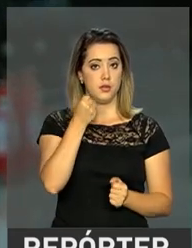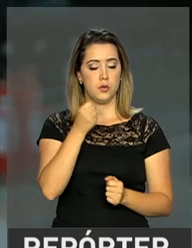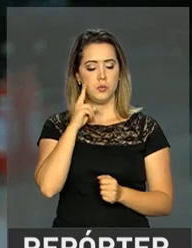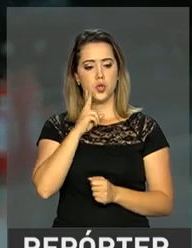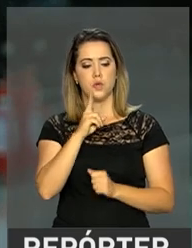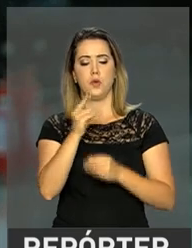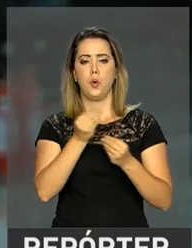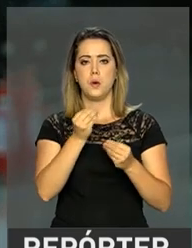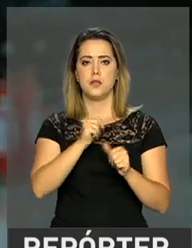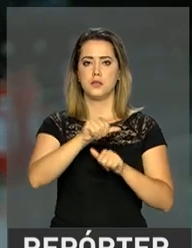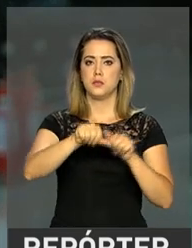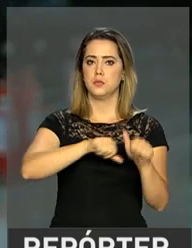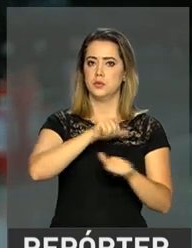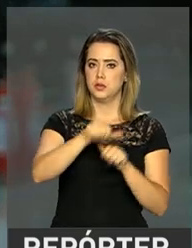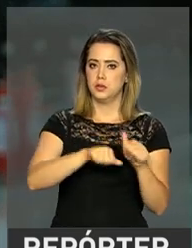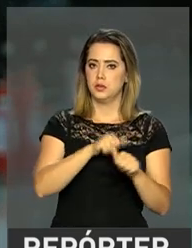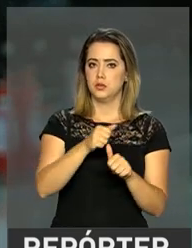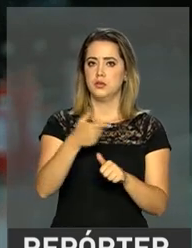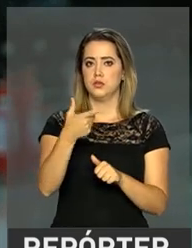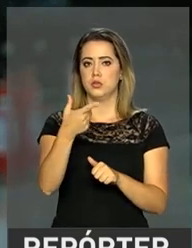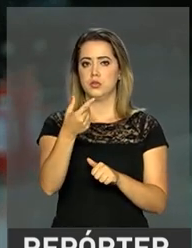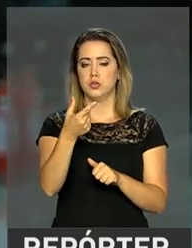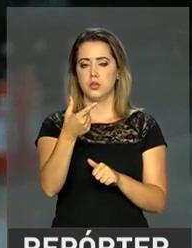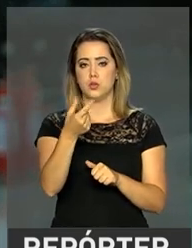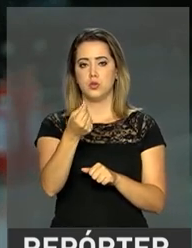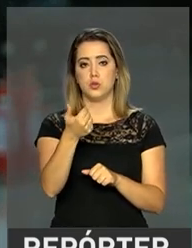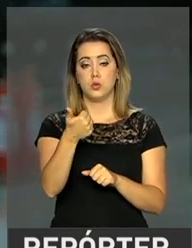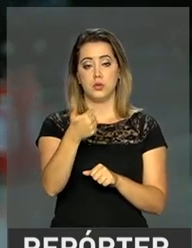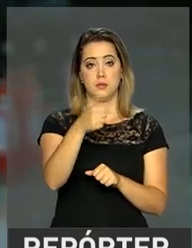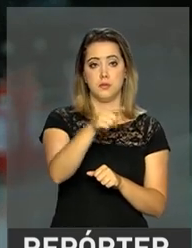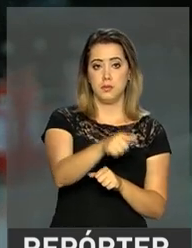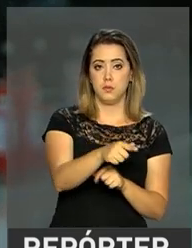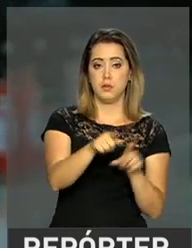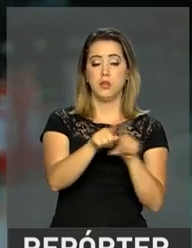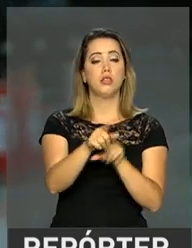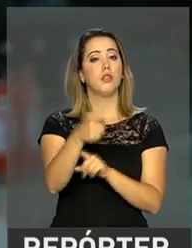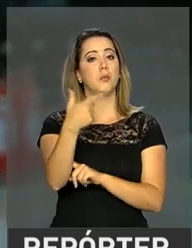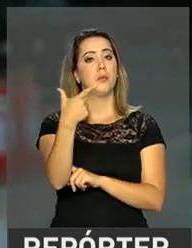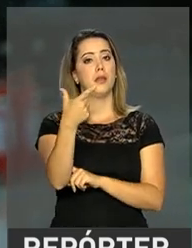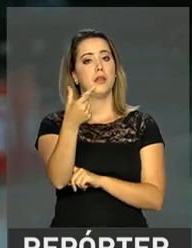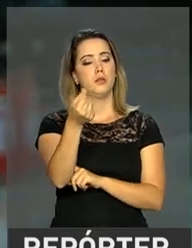metas fiscais de 2017 e 2018.